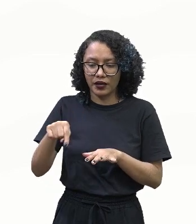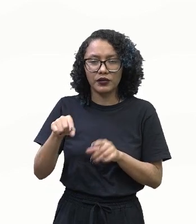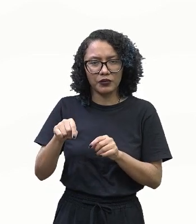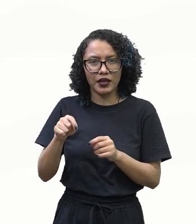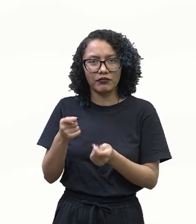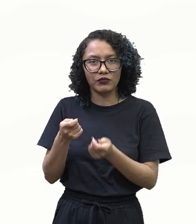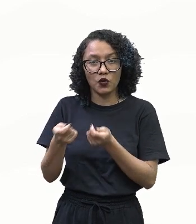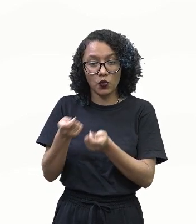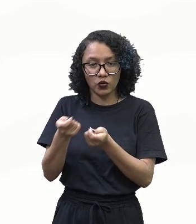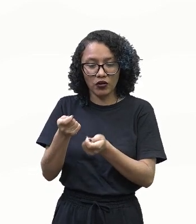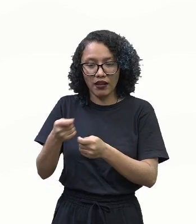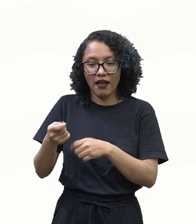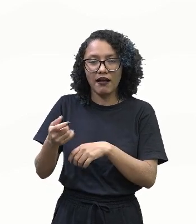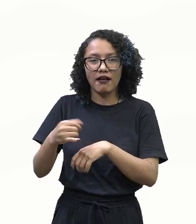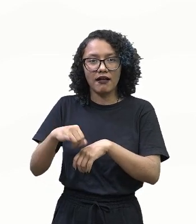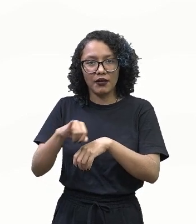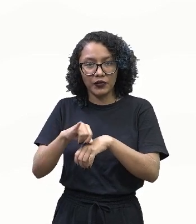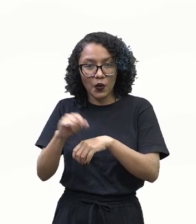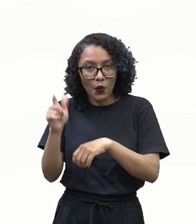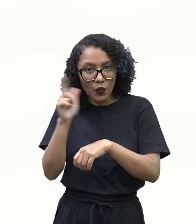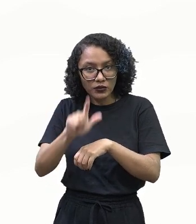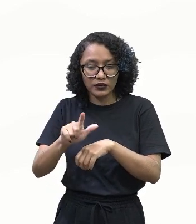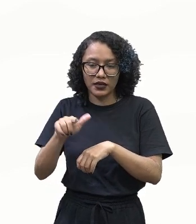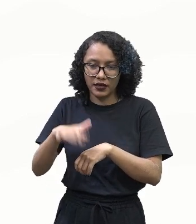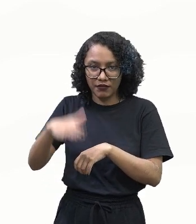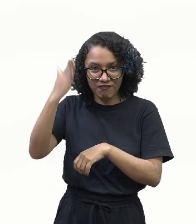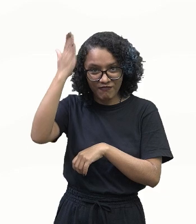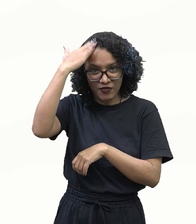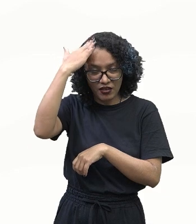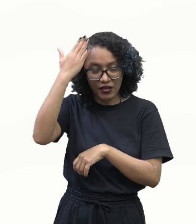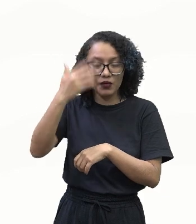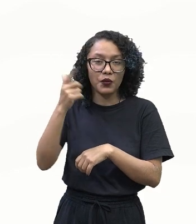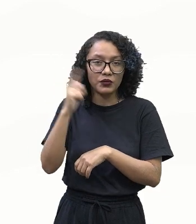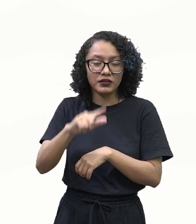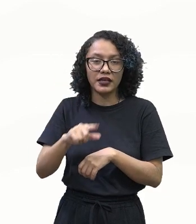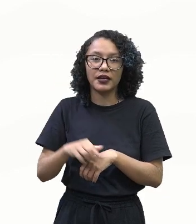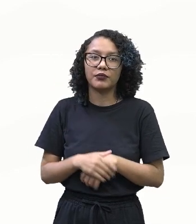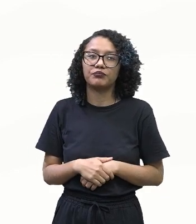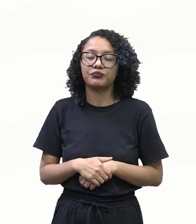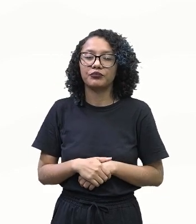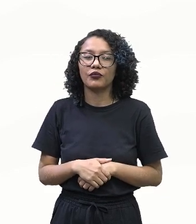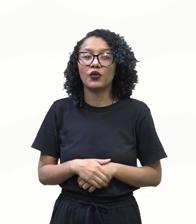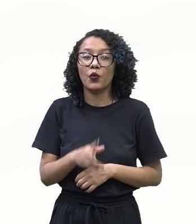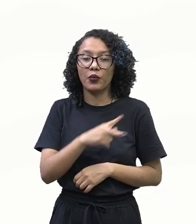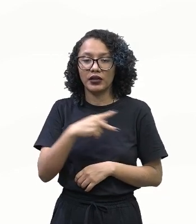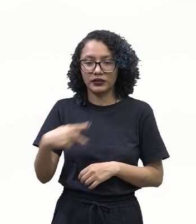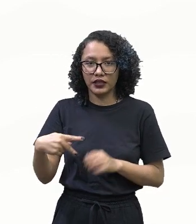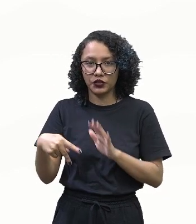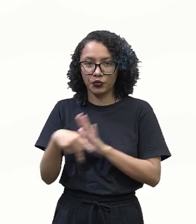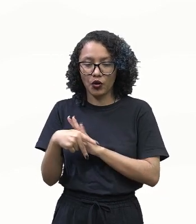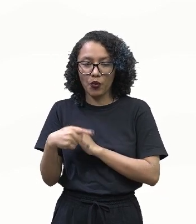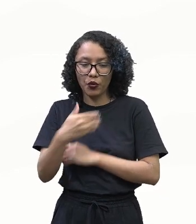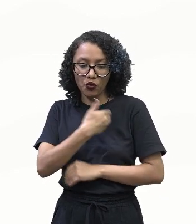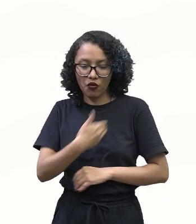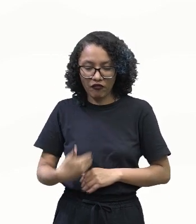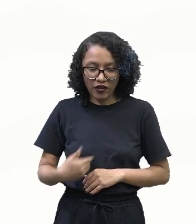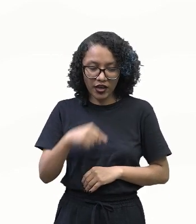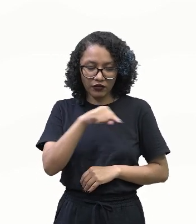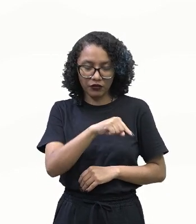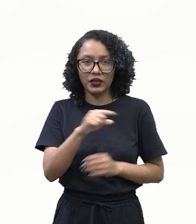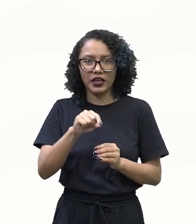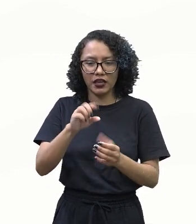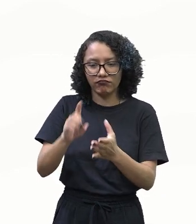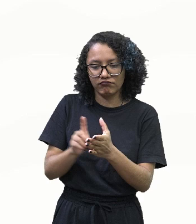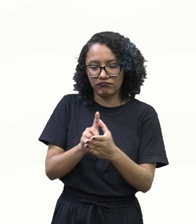tomar a capital de Belém, eles retiram do poder o presidente de província empossado, e esse